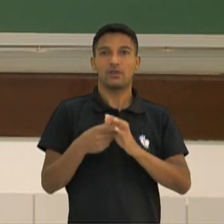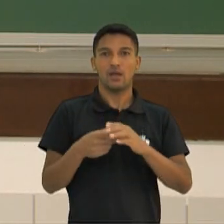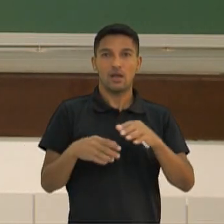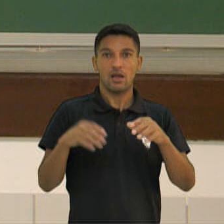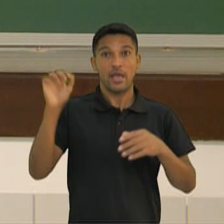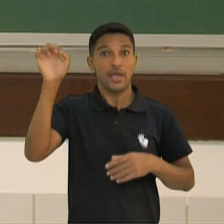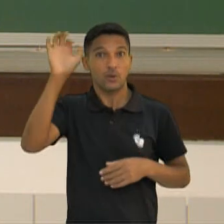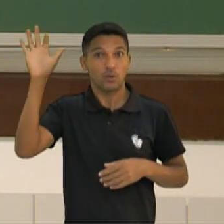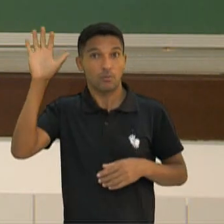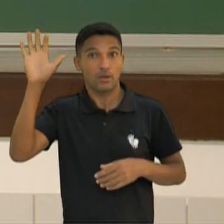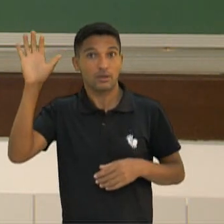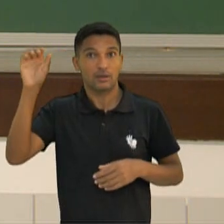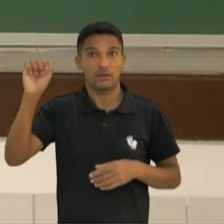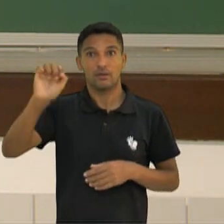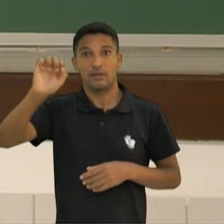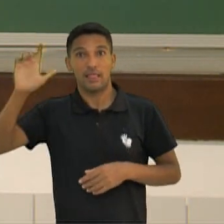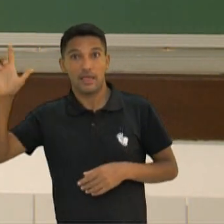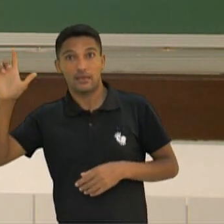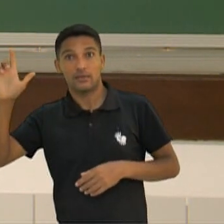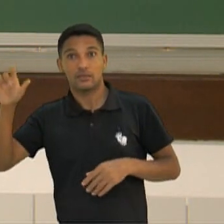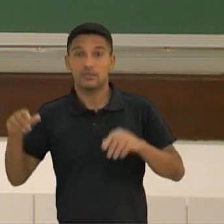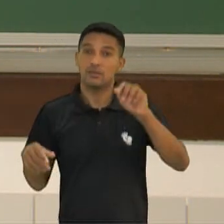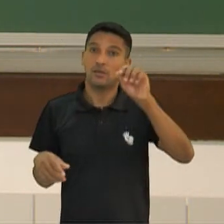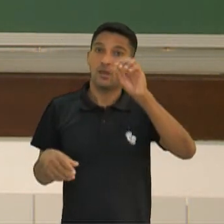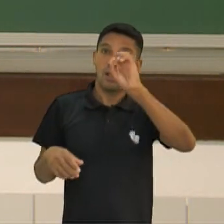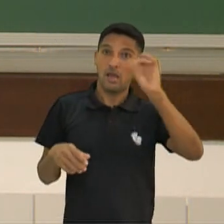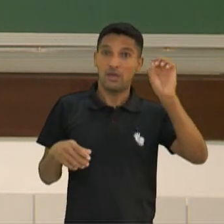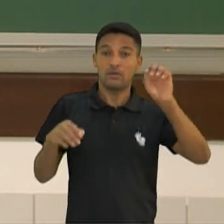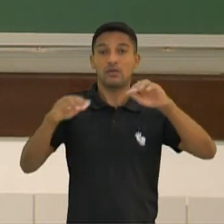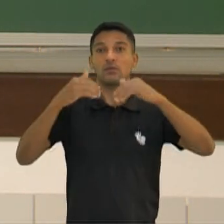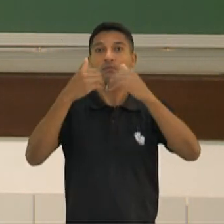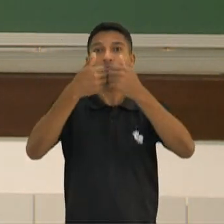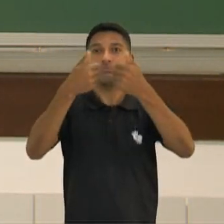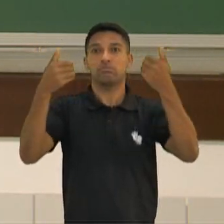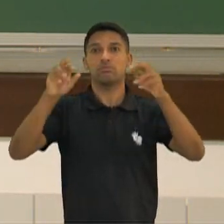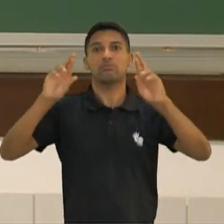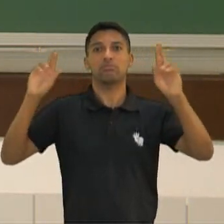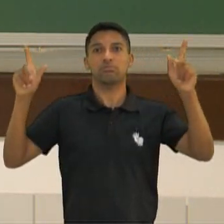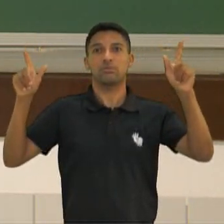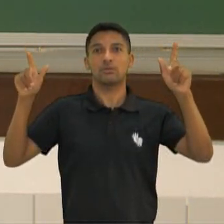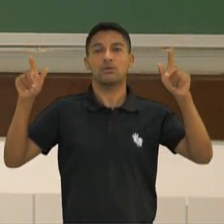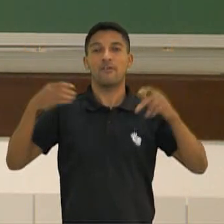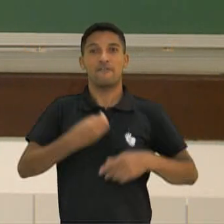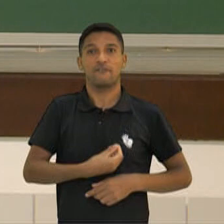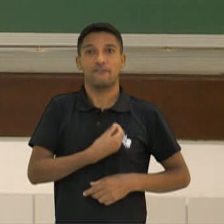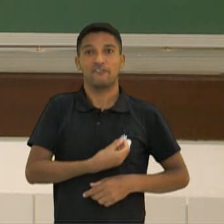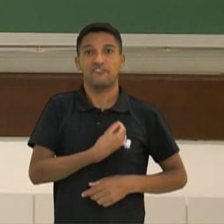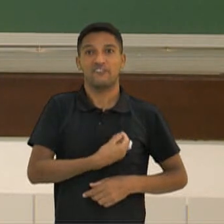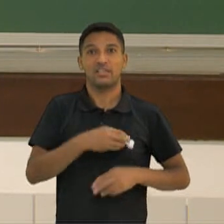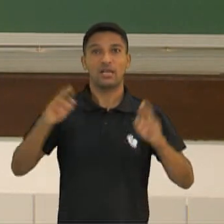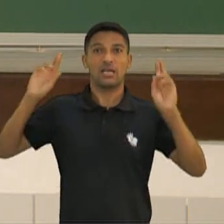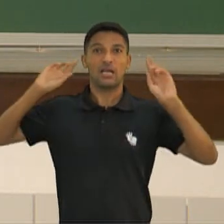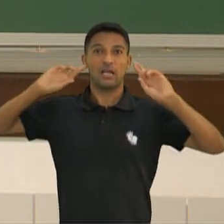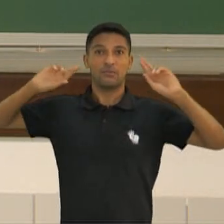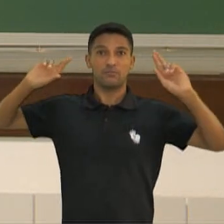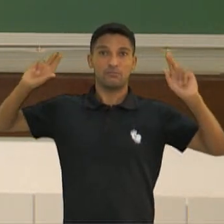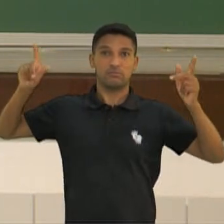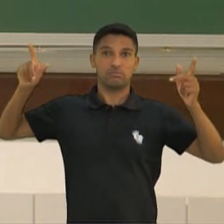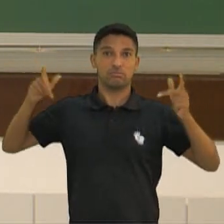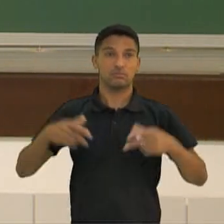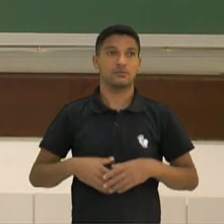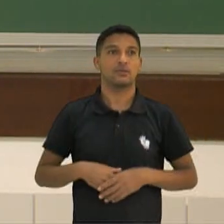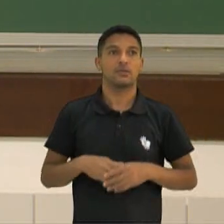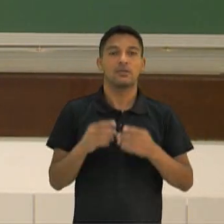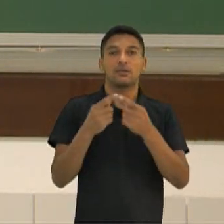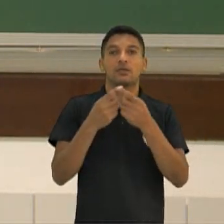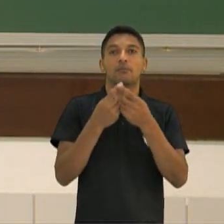completamente diferente, né? O modo de vida do leste europeu. Soluções. Aí nós vimos nas últimas aulas que a solução